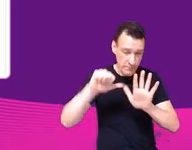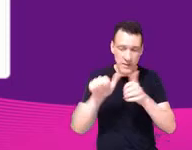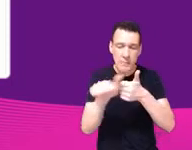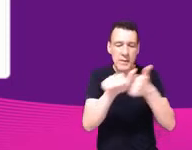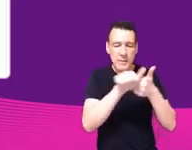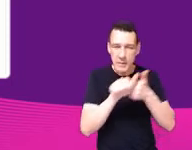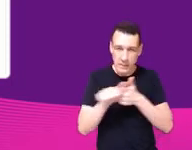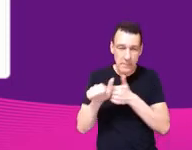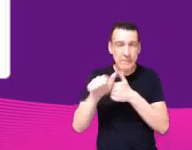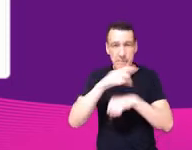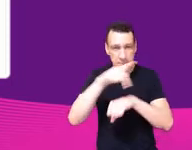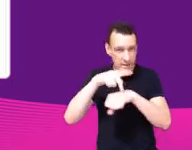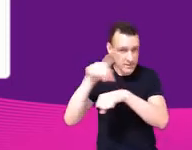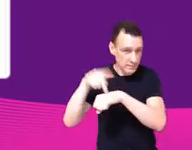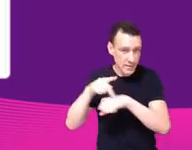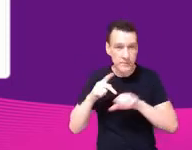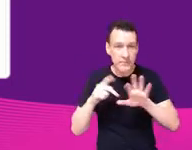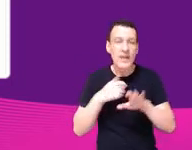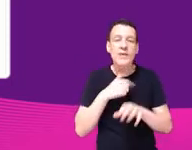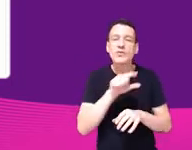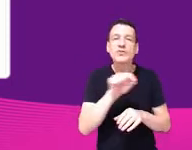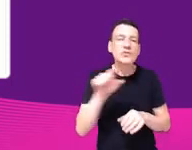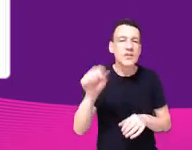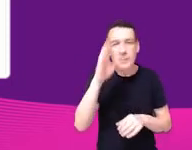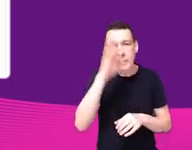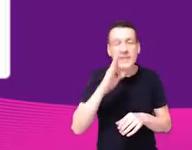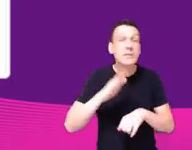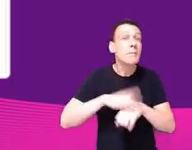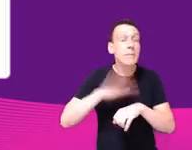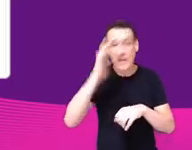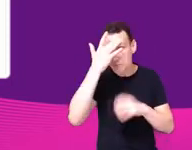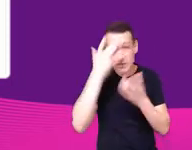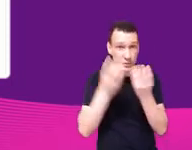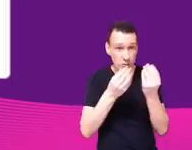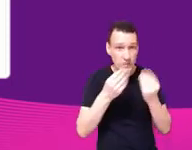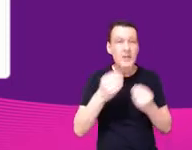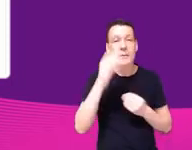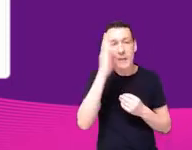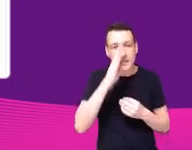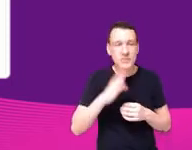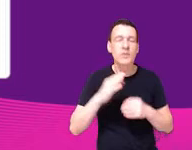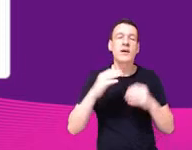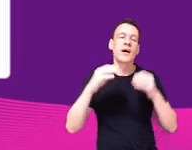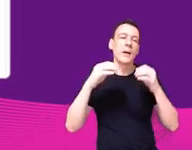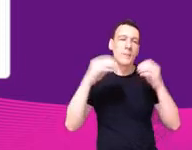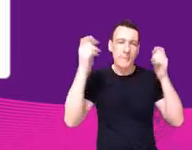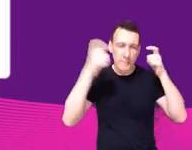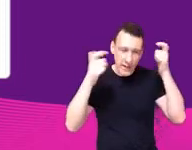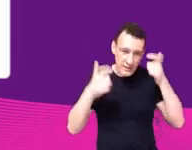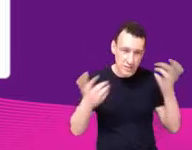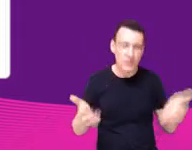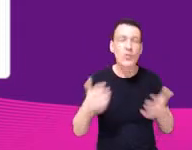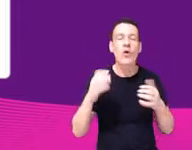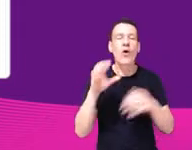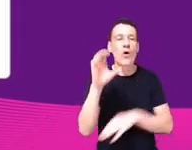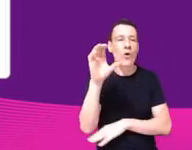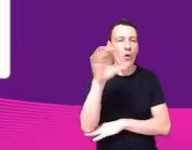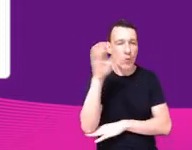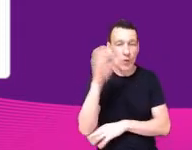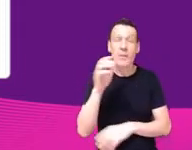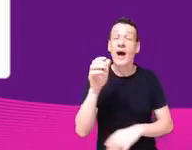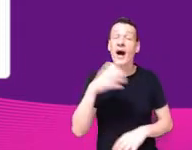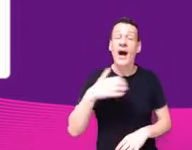países mais populosos da América Latina, Brasil, México, Colômbia e Uruguai, e coloquei, Colômbia e Argentina,